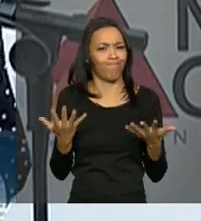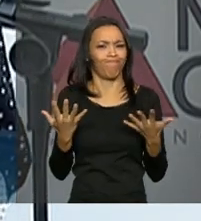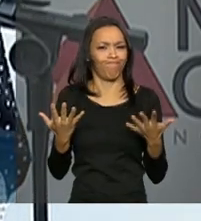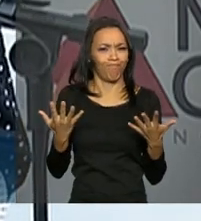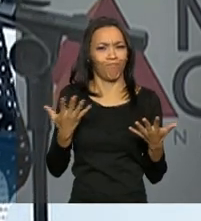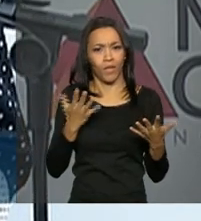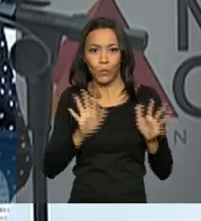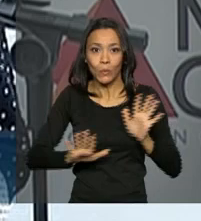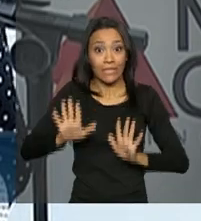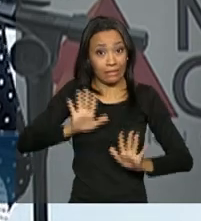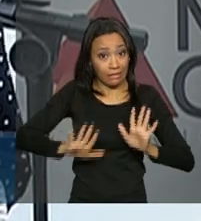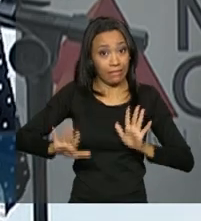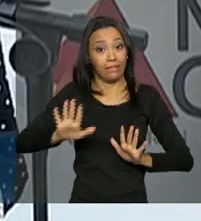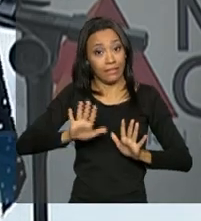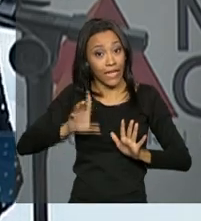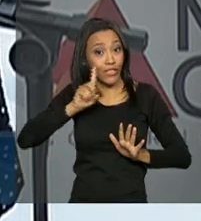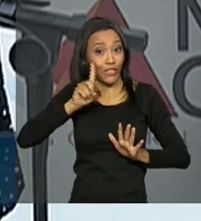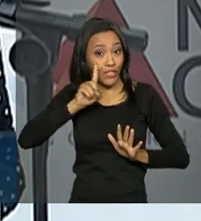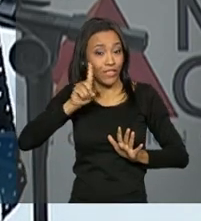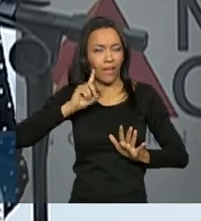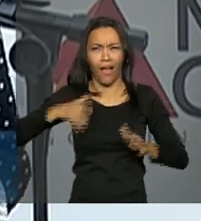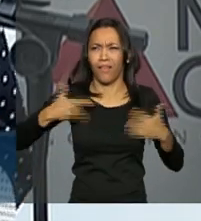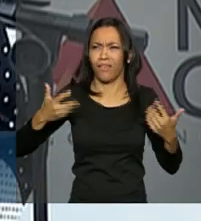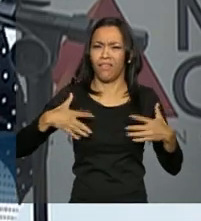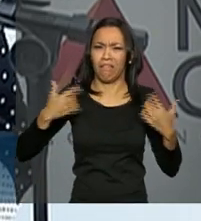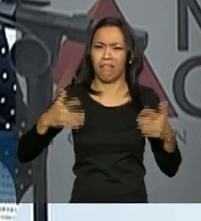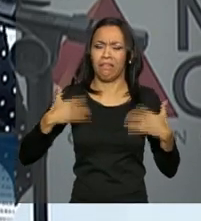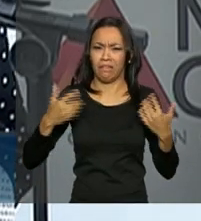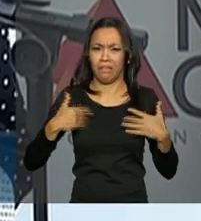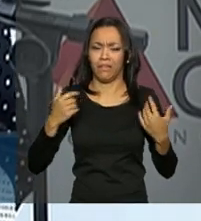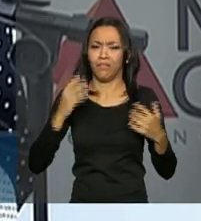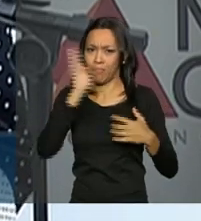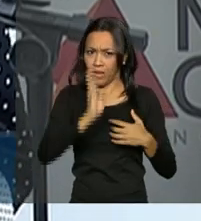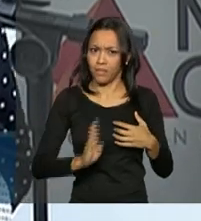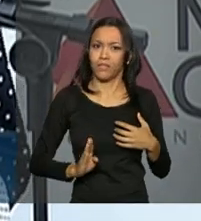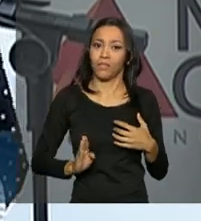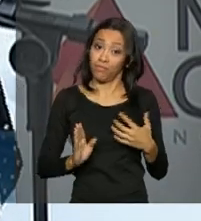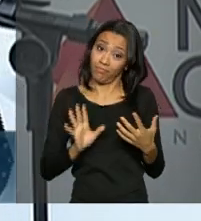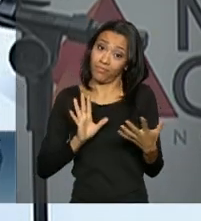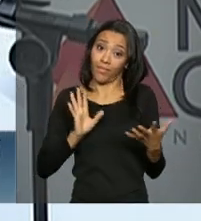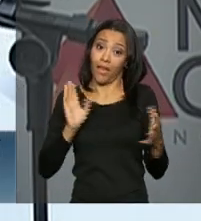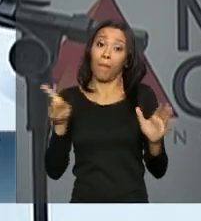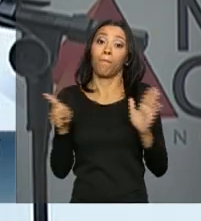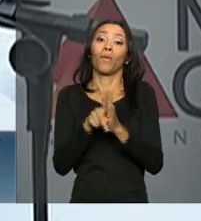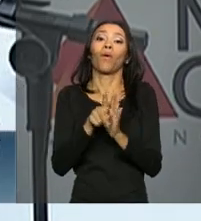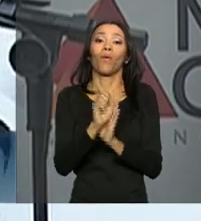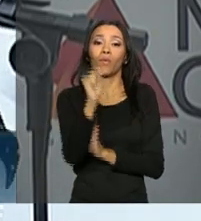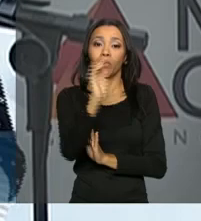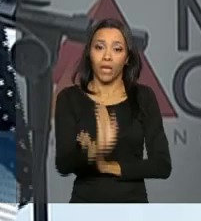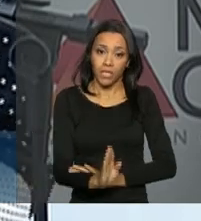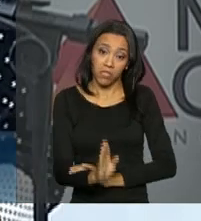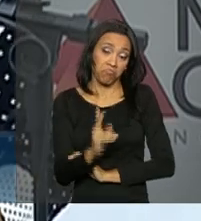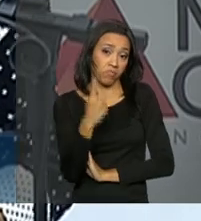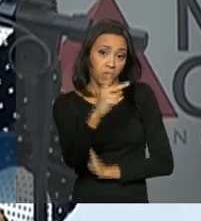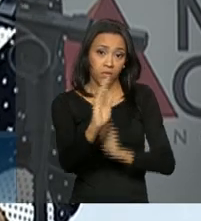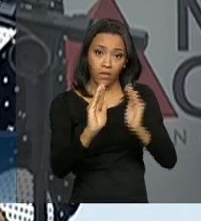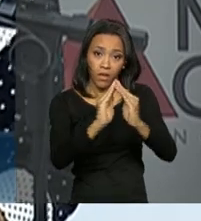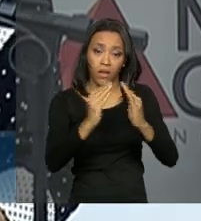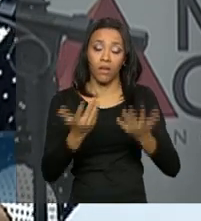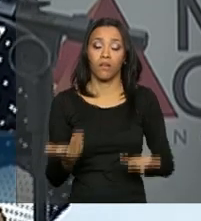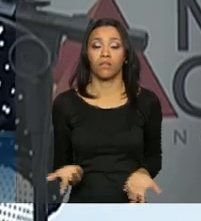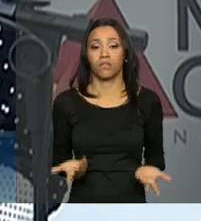da melhor forma. São dias de imensa alegria e celebração no Brasil, isso é uma característica nossa. Seja nas suas